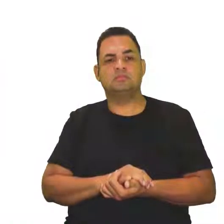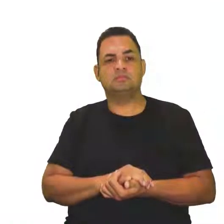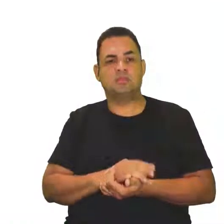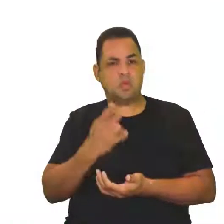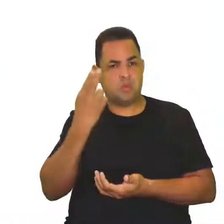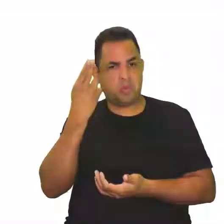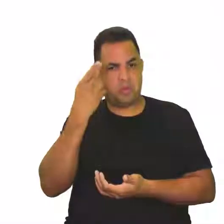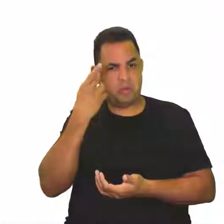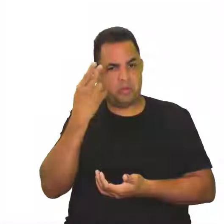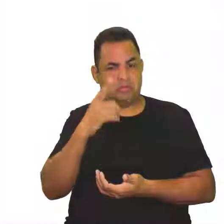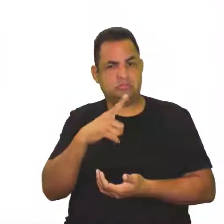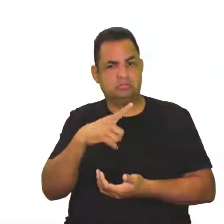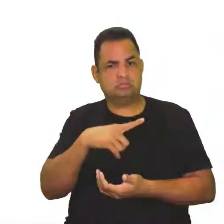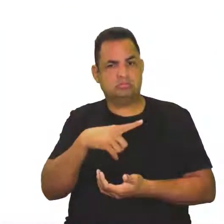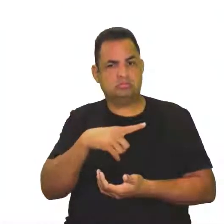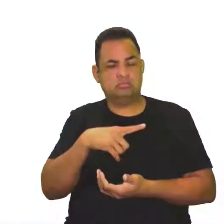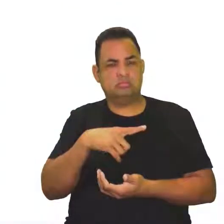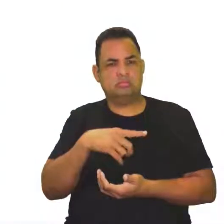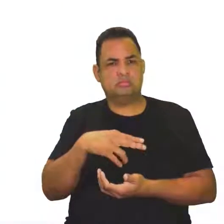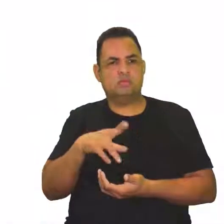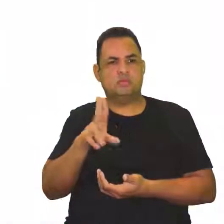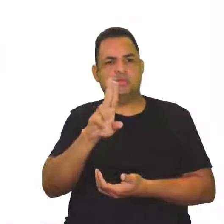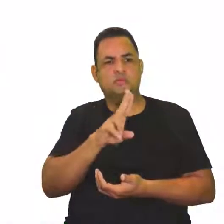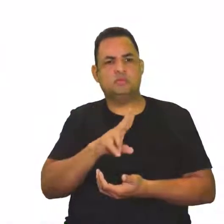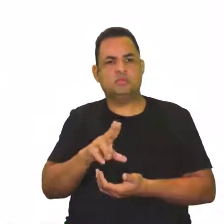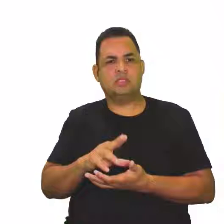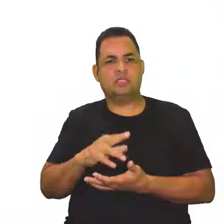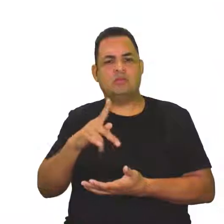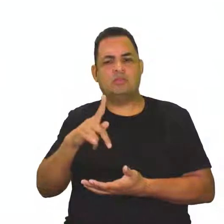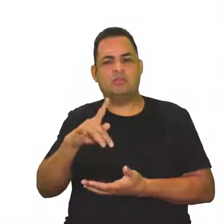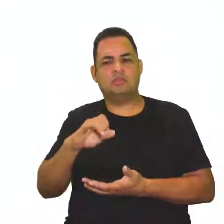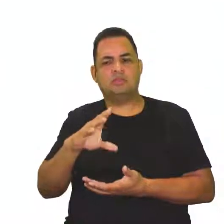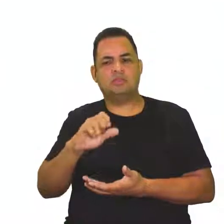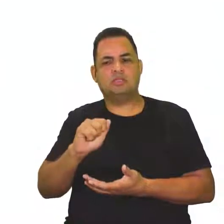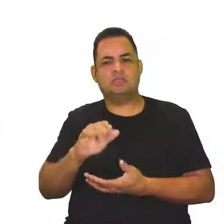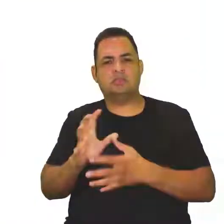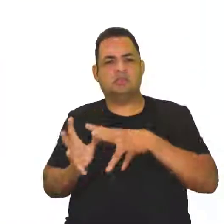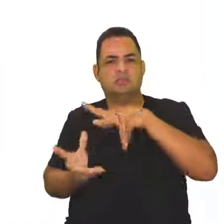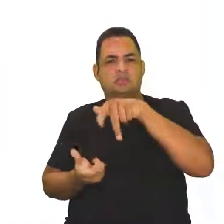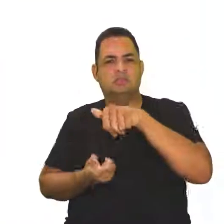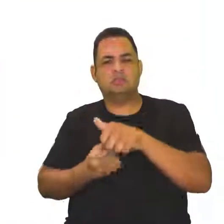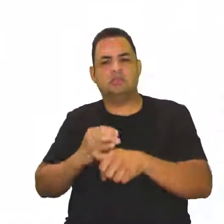Comumente, costuma-se adotar o potencial da Terra igual a zero.